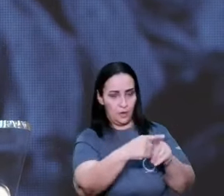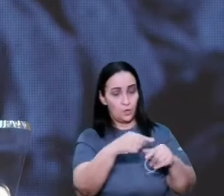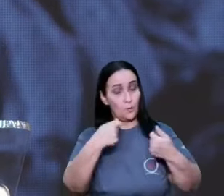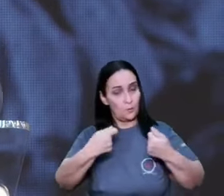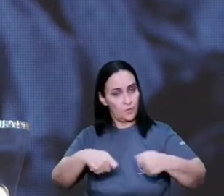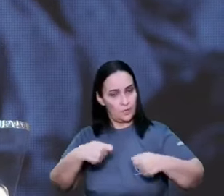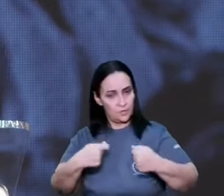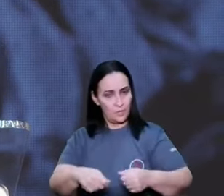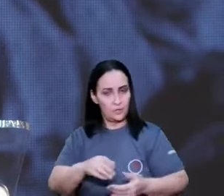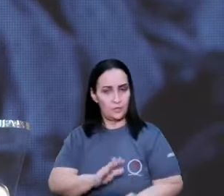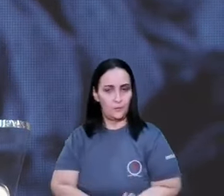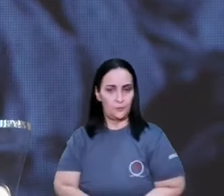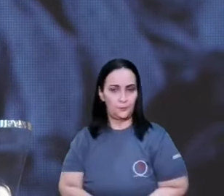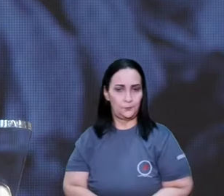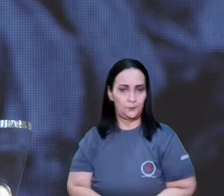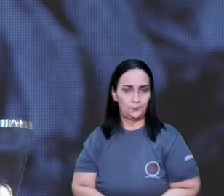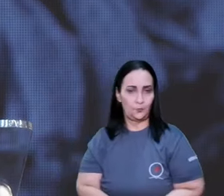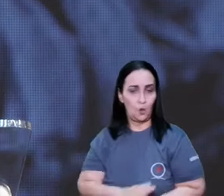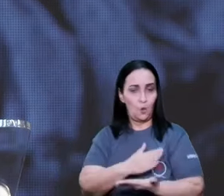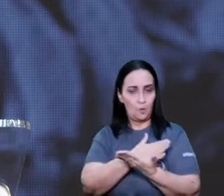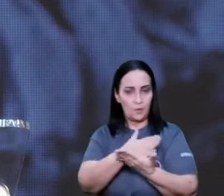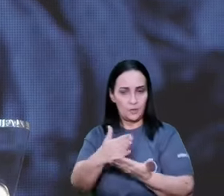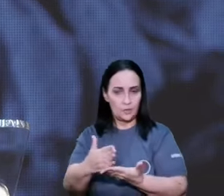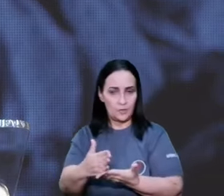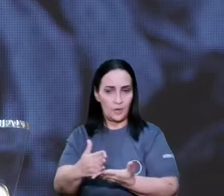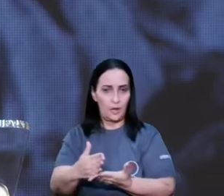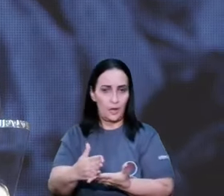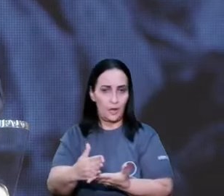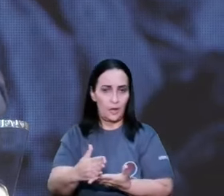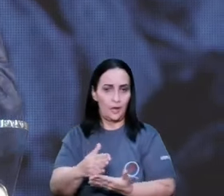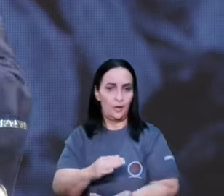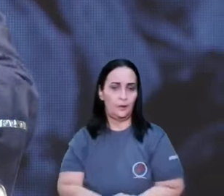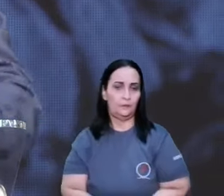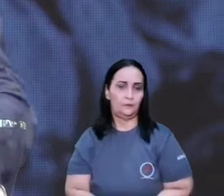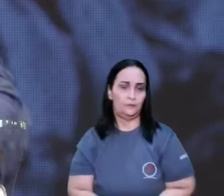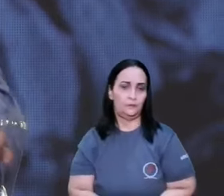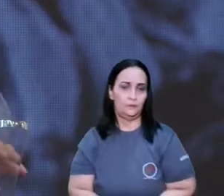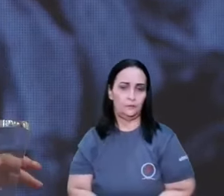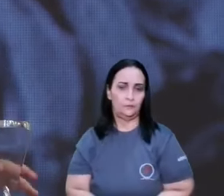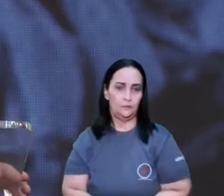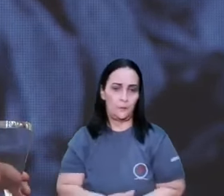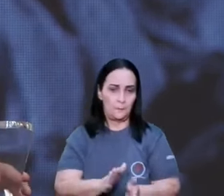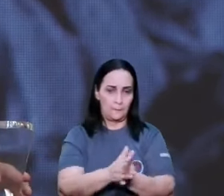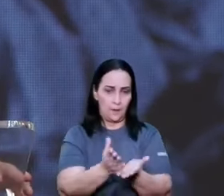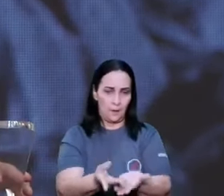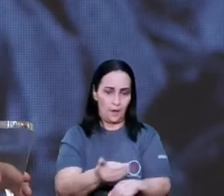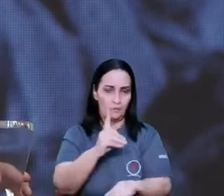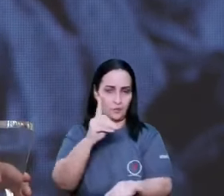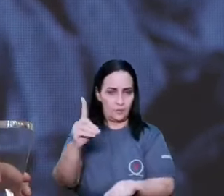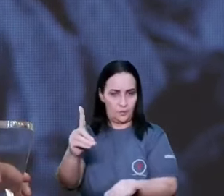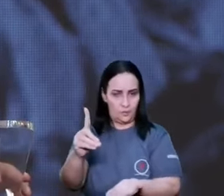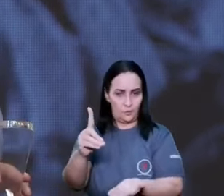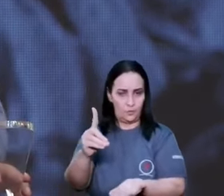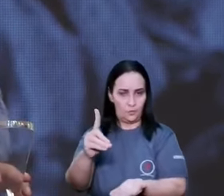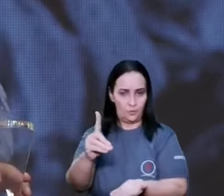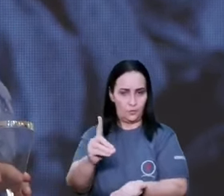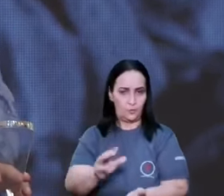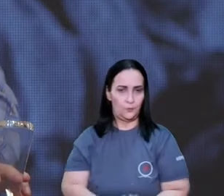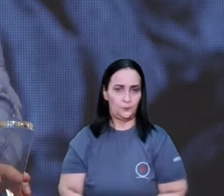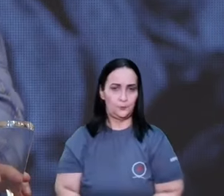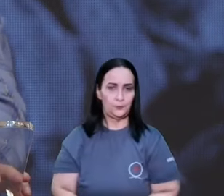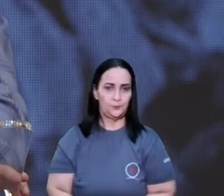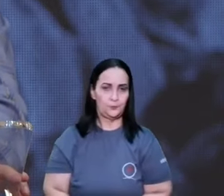igreja e começar a parte interna para a glória do Senhor Abra sua bíblia por bondade